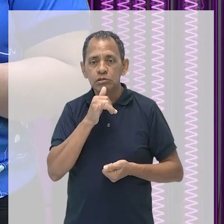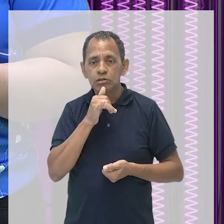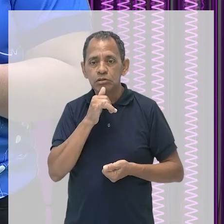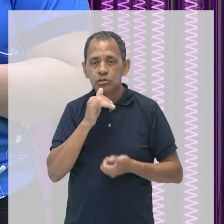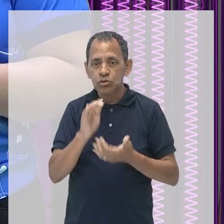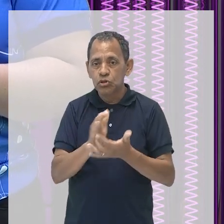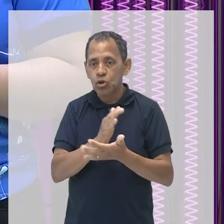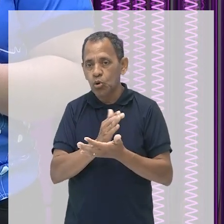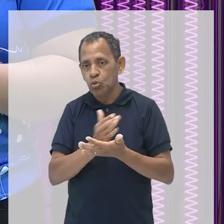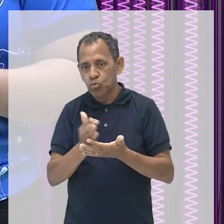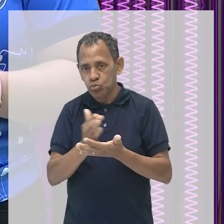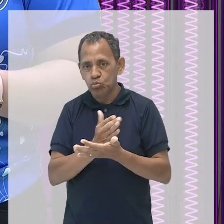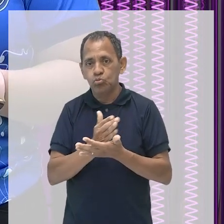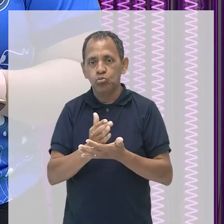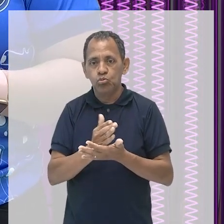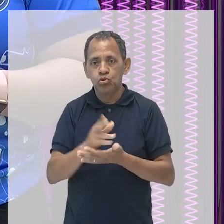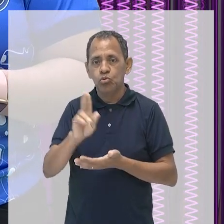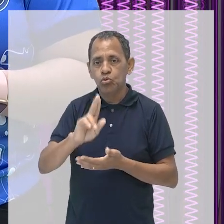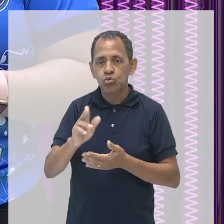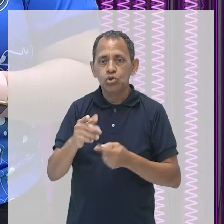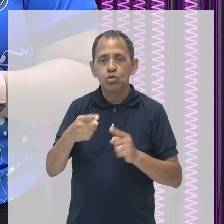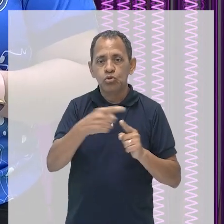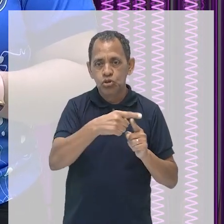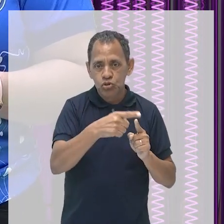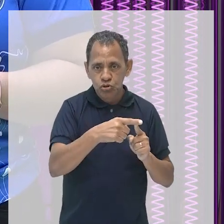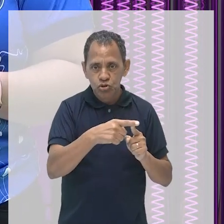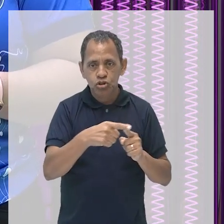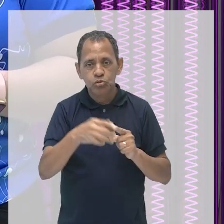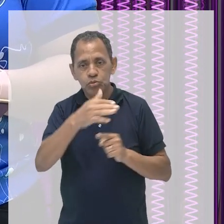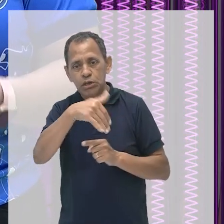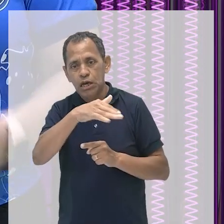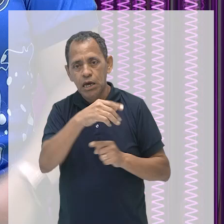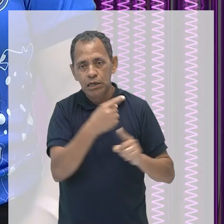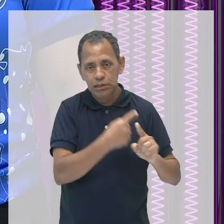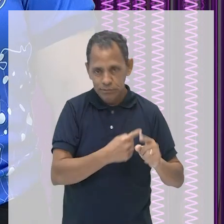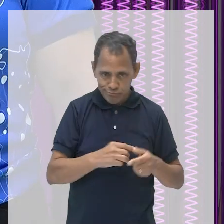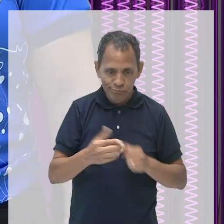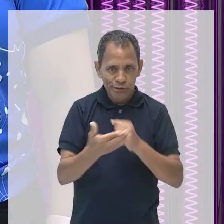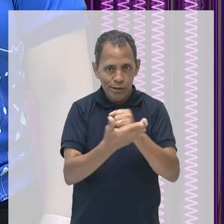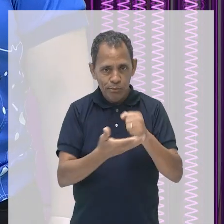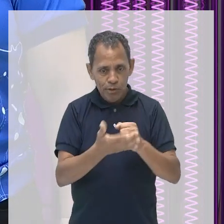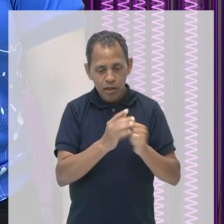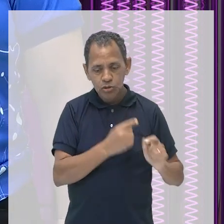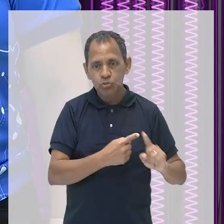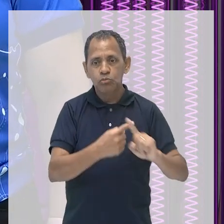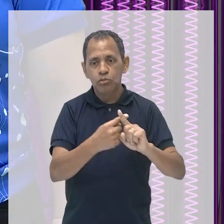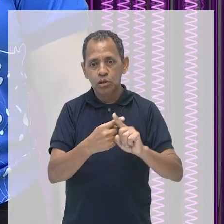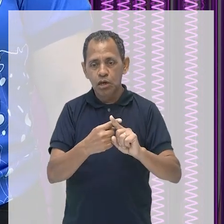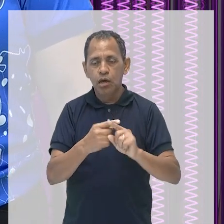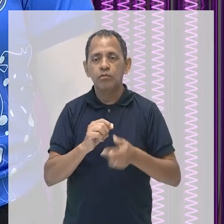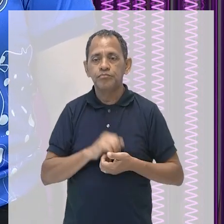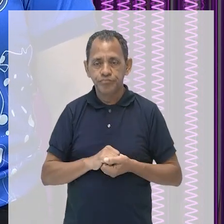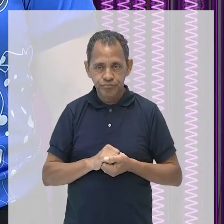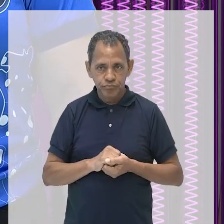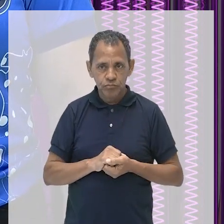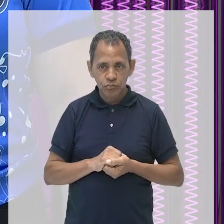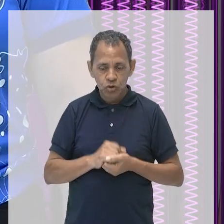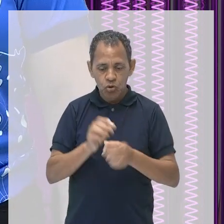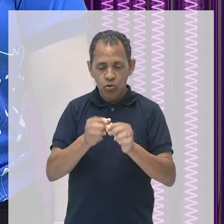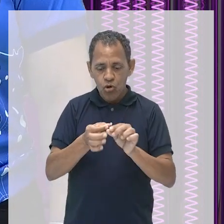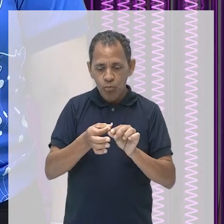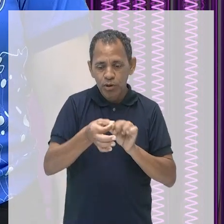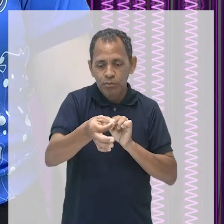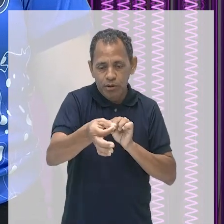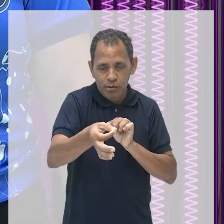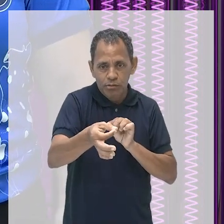desse tipo aqui, onde a área da base é apenas multiplicar o comprimento, no caso aqui, vezes a largura, né? Que é